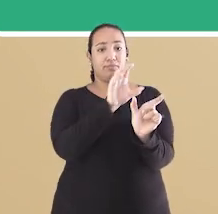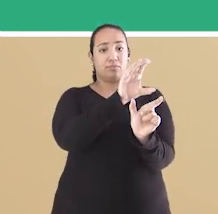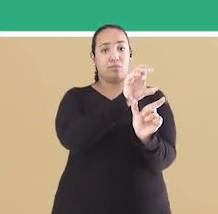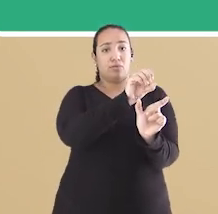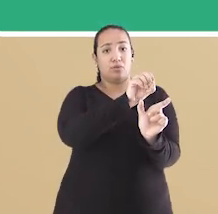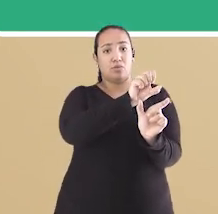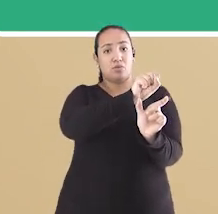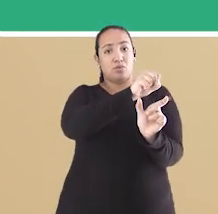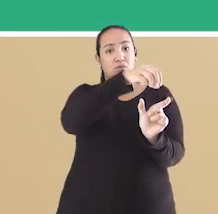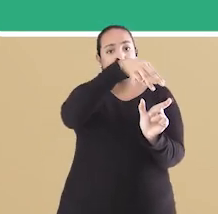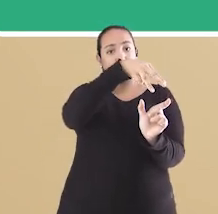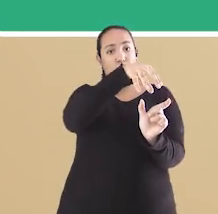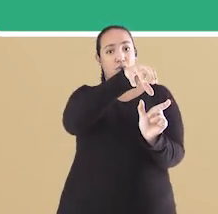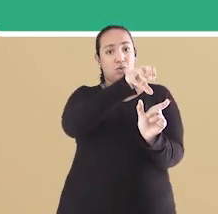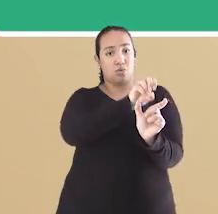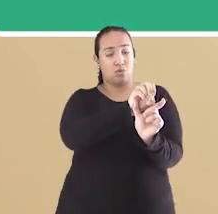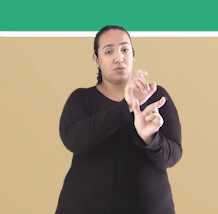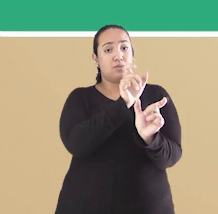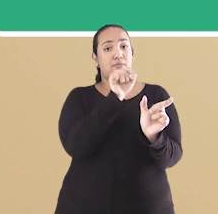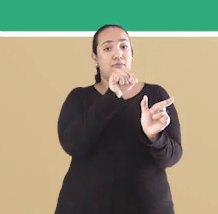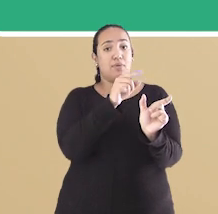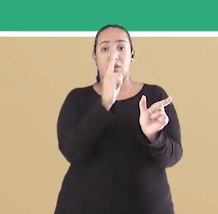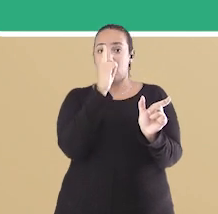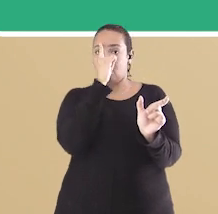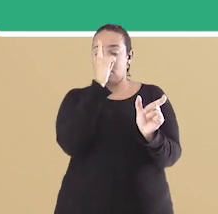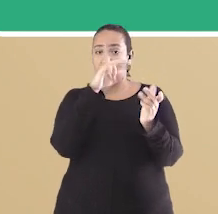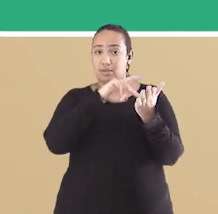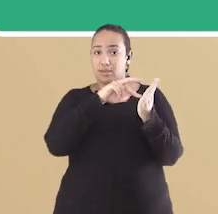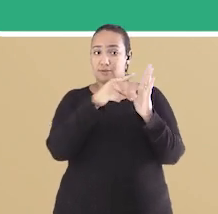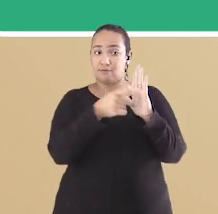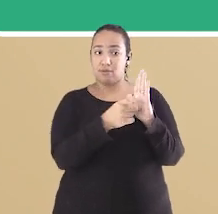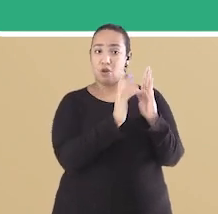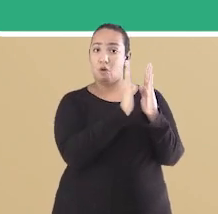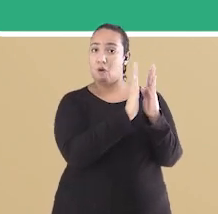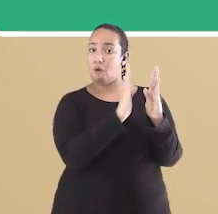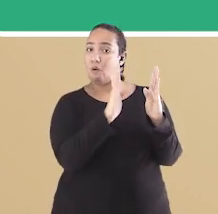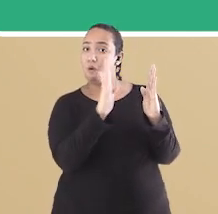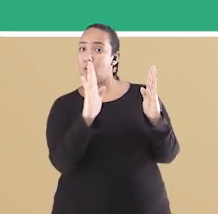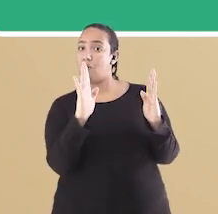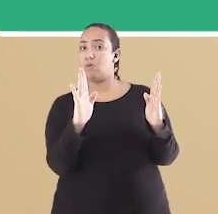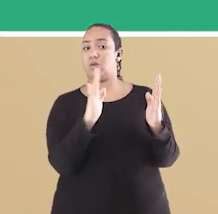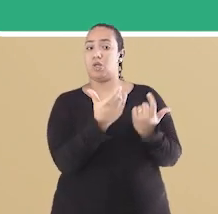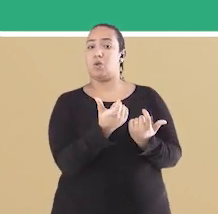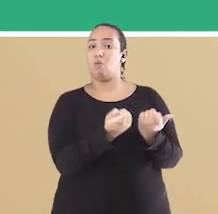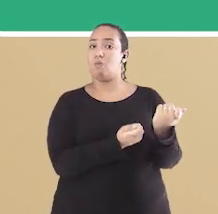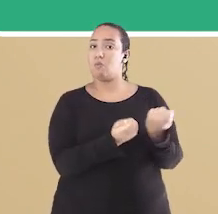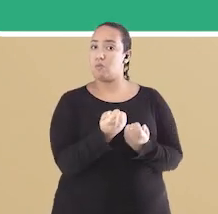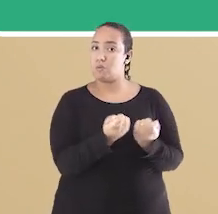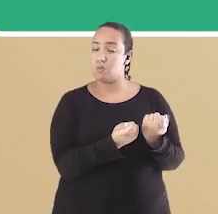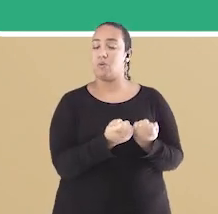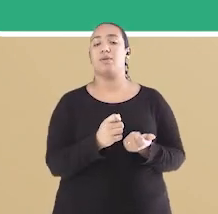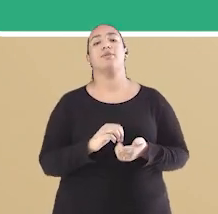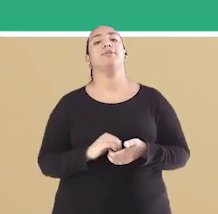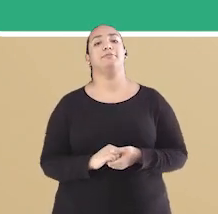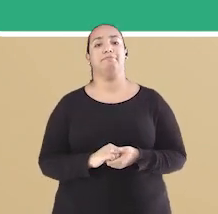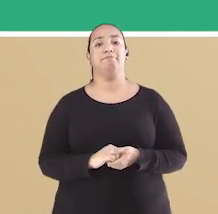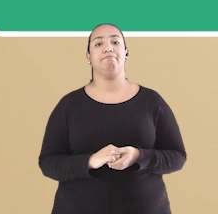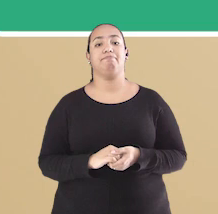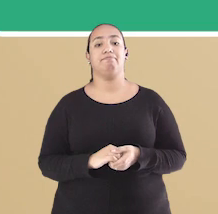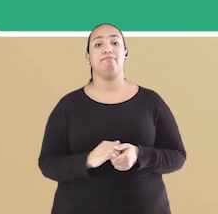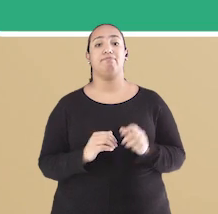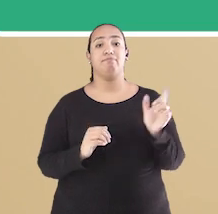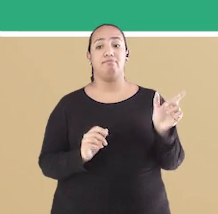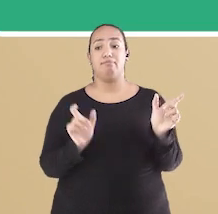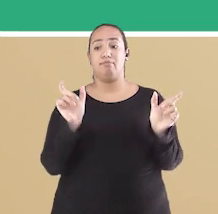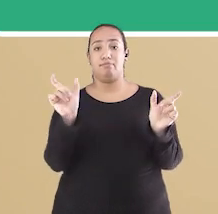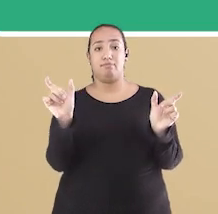palavra cosmos é uma palavra grega que significa ordem, disciplina, organização. E vem também da fusão